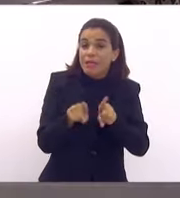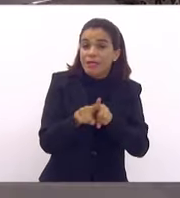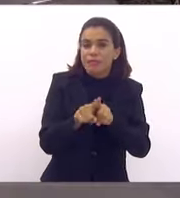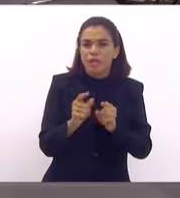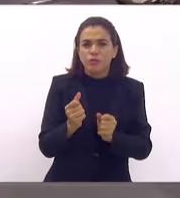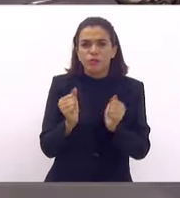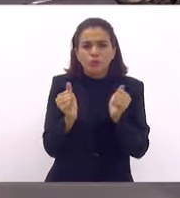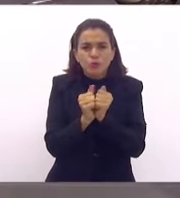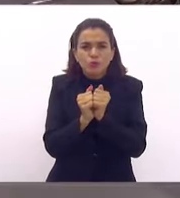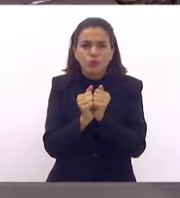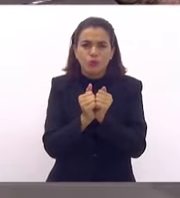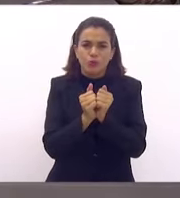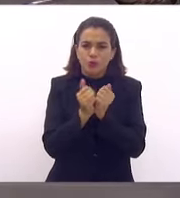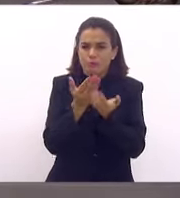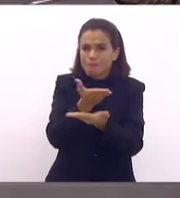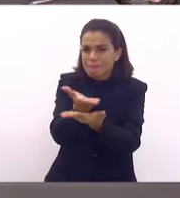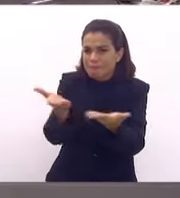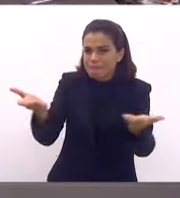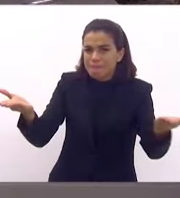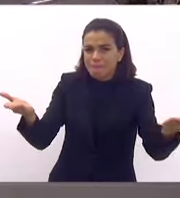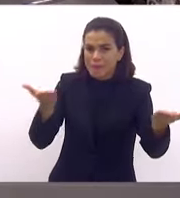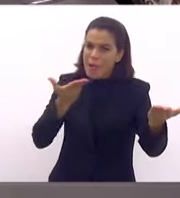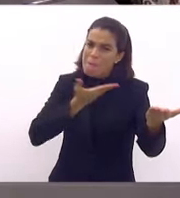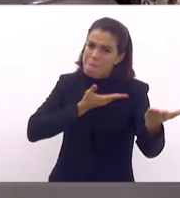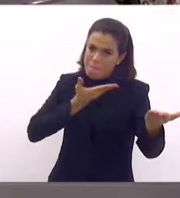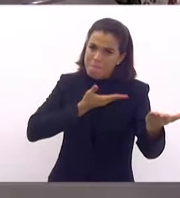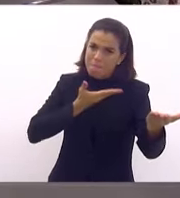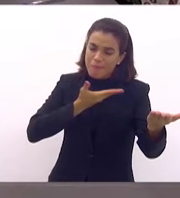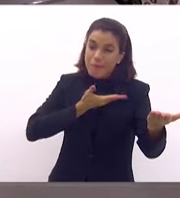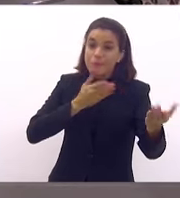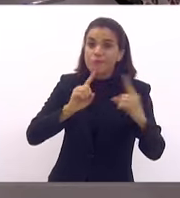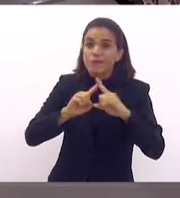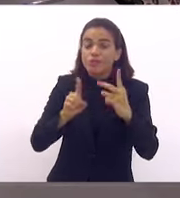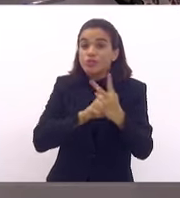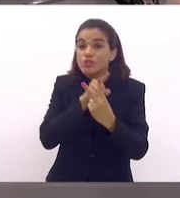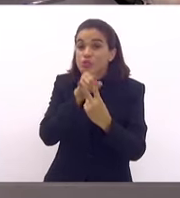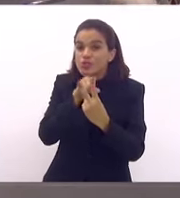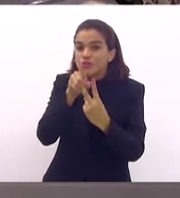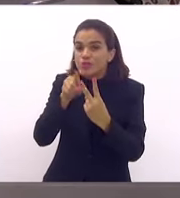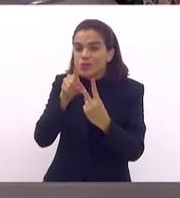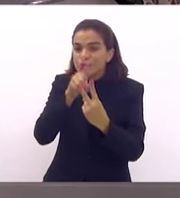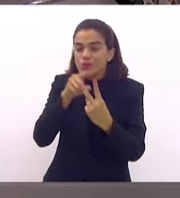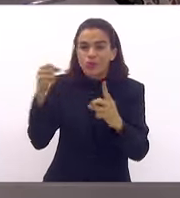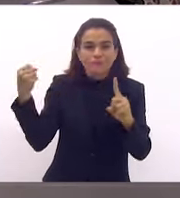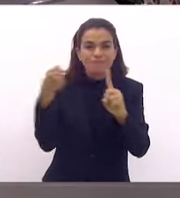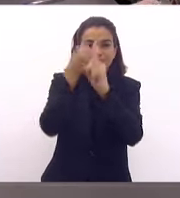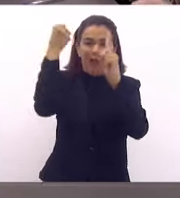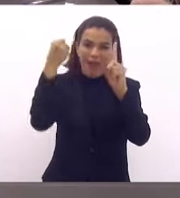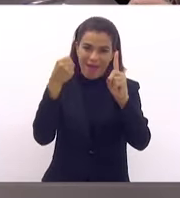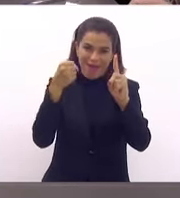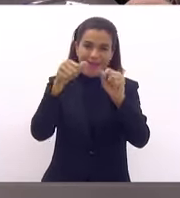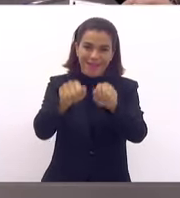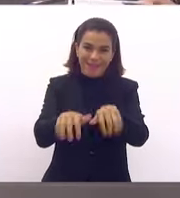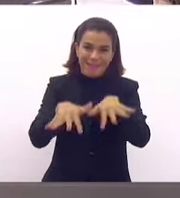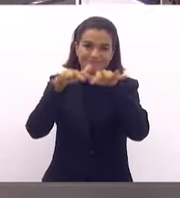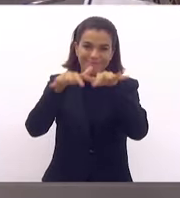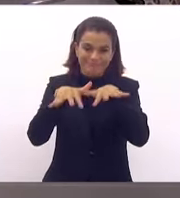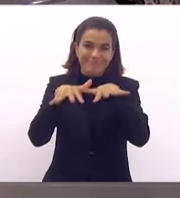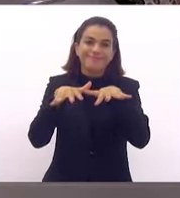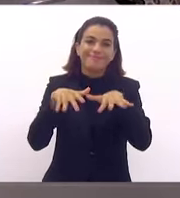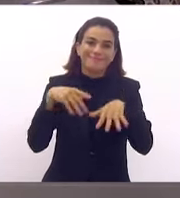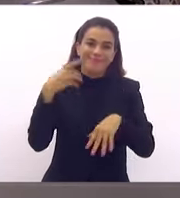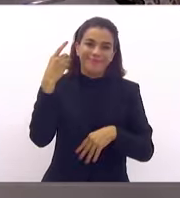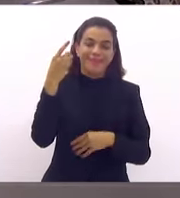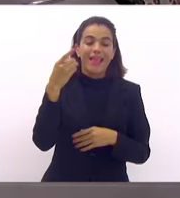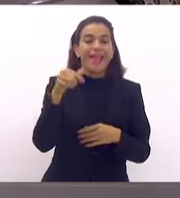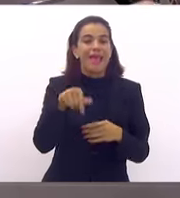de, não só de Vossas Excelências, que se tornaram amigos, mas de duas figuras icônicas do parlamento brasileiro, deputado Mink e deputado